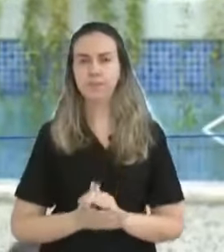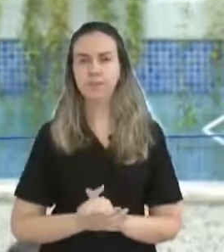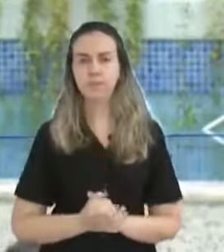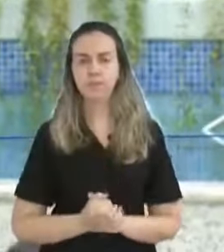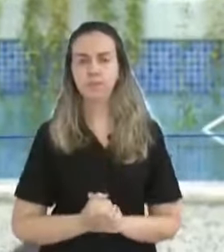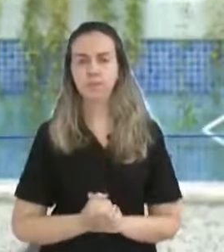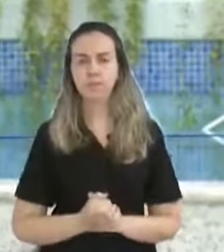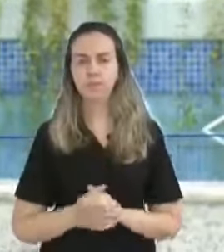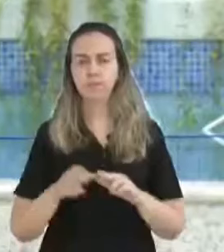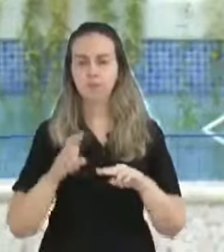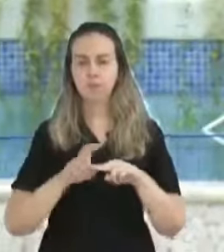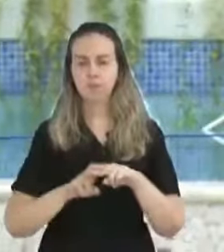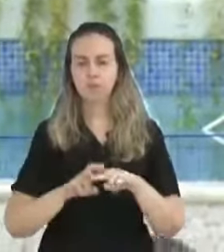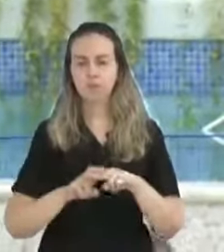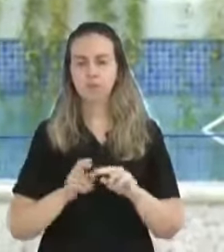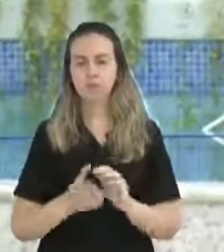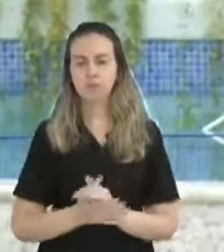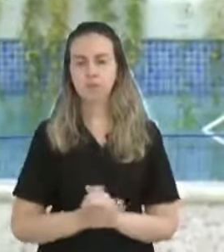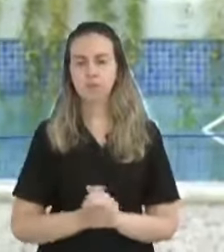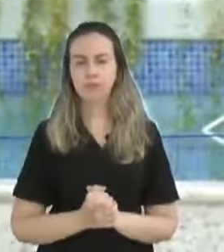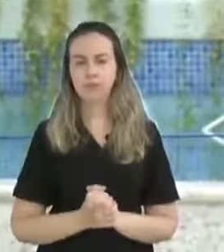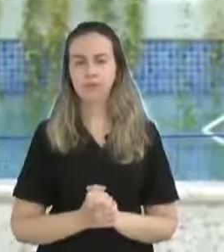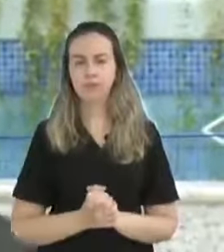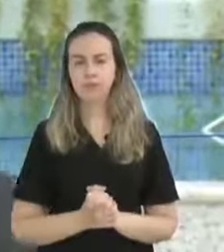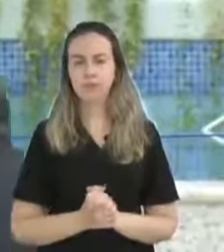Amém. Sentemos-nos, irmãos.